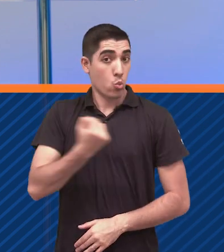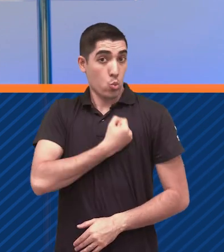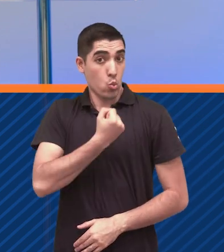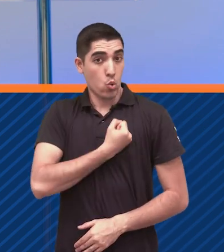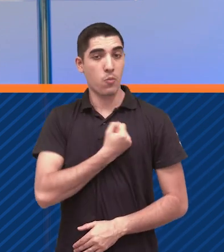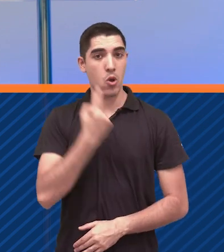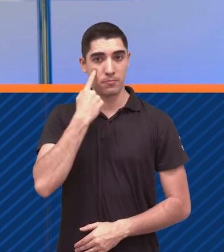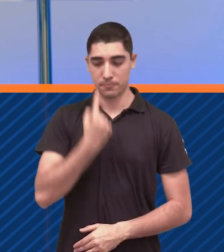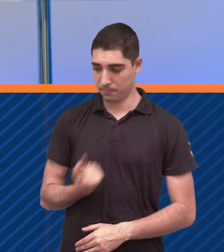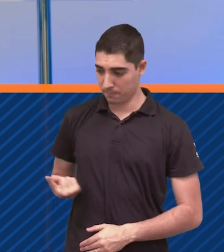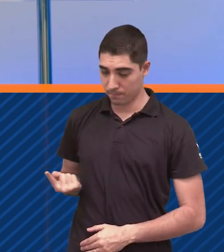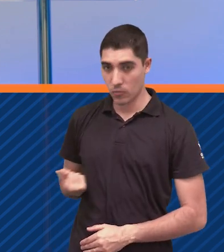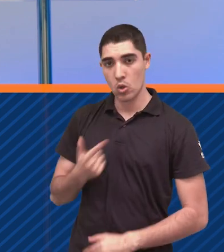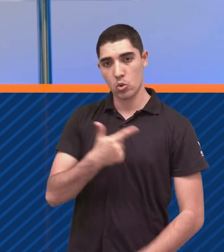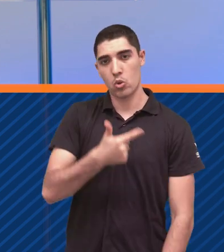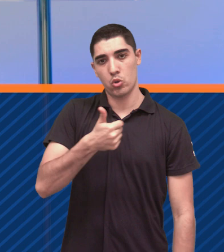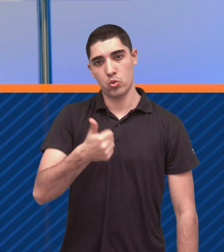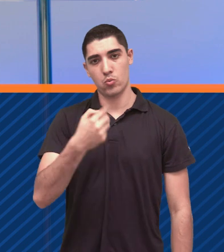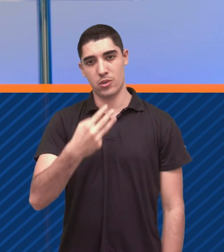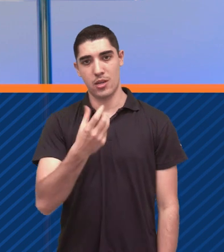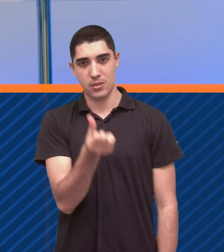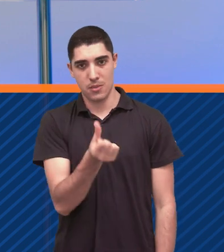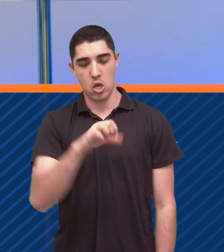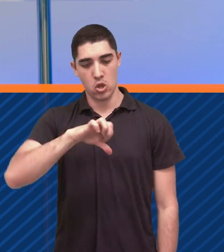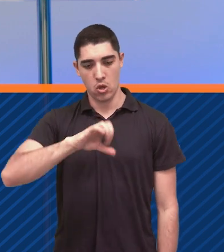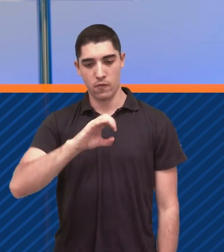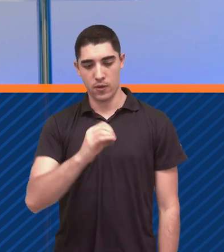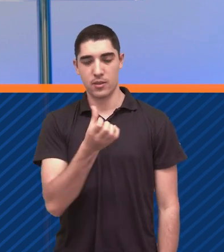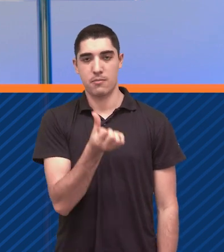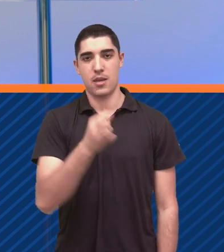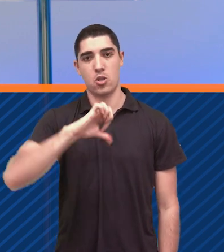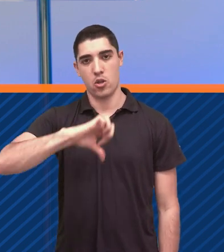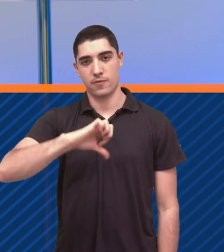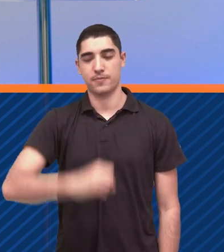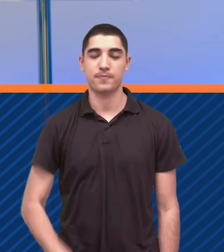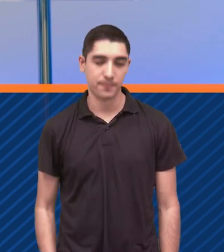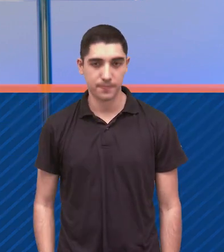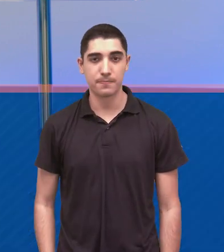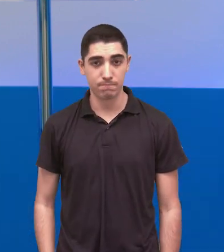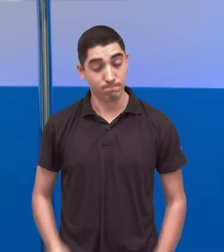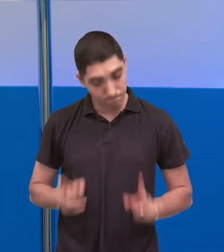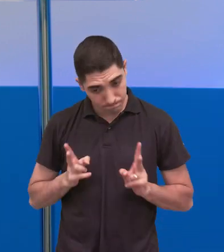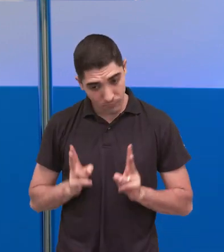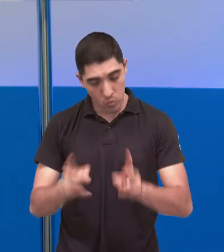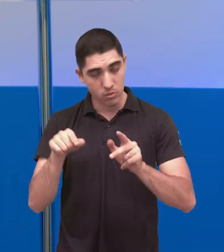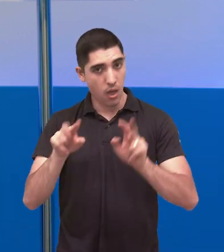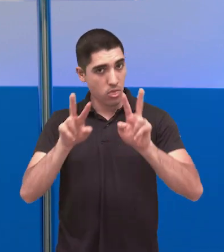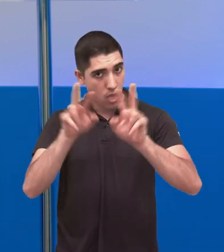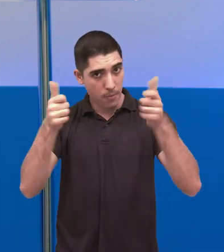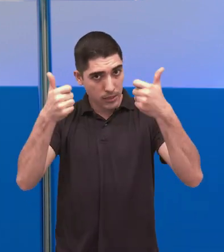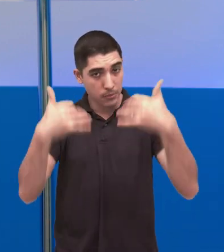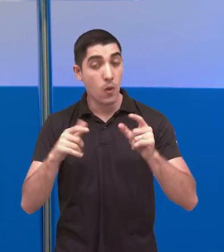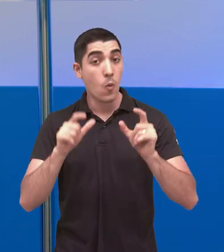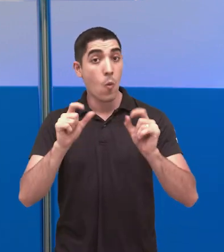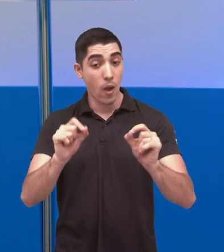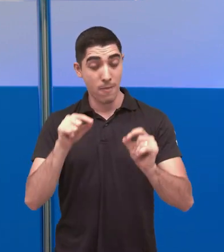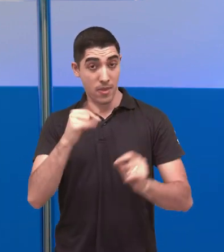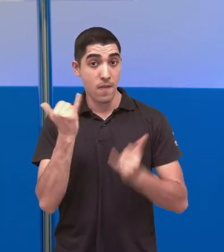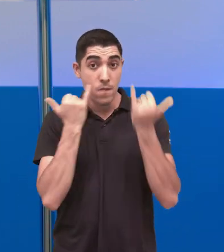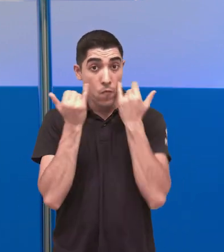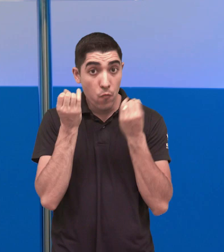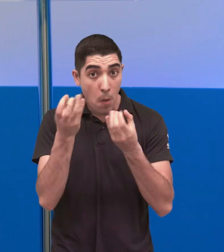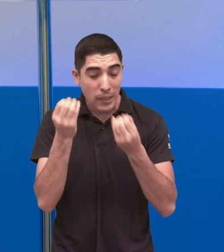O telefone para o contato é 2136 9069. A gente segue nesse assunto com